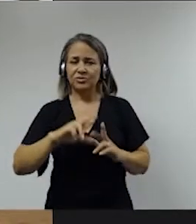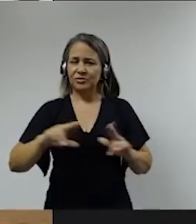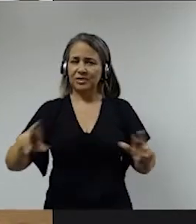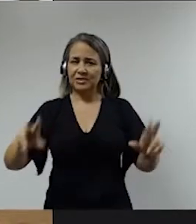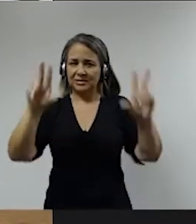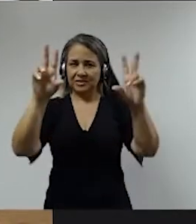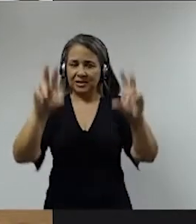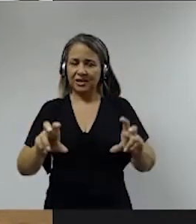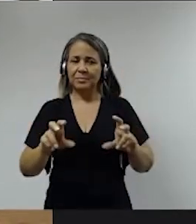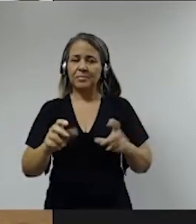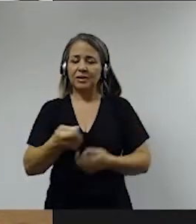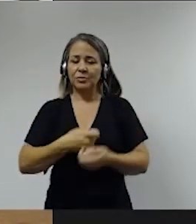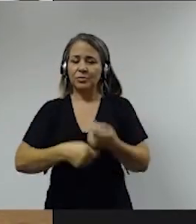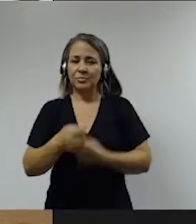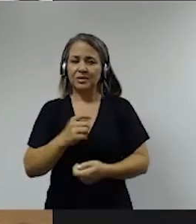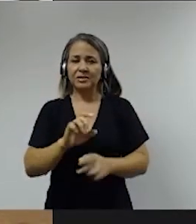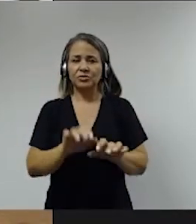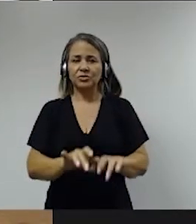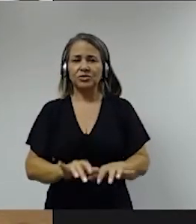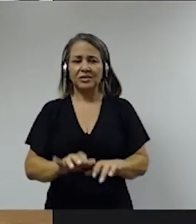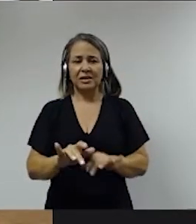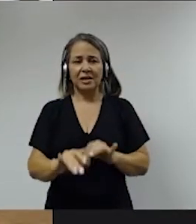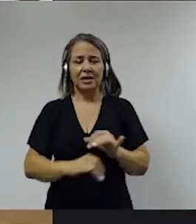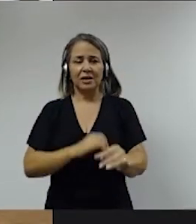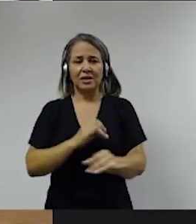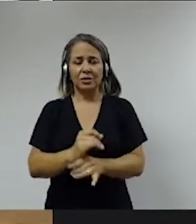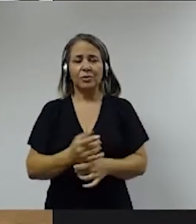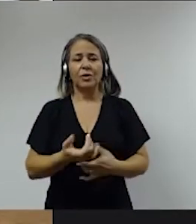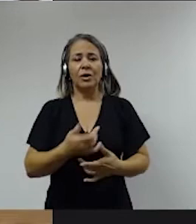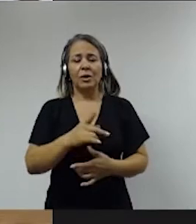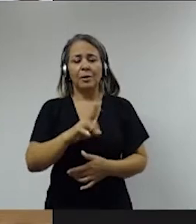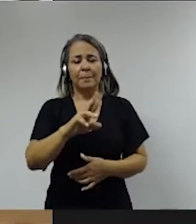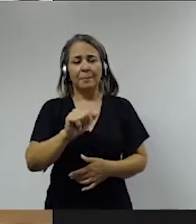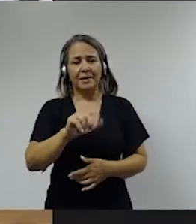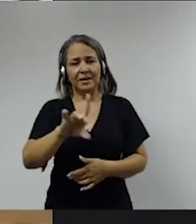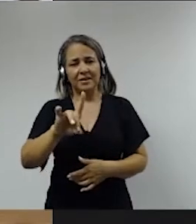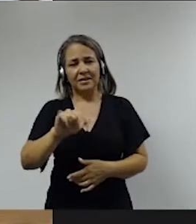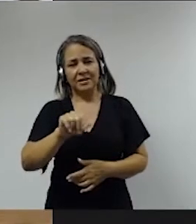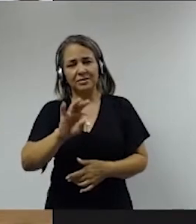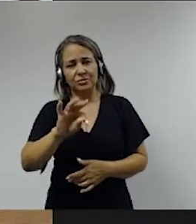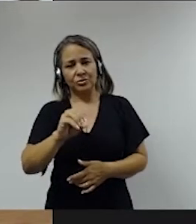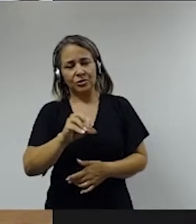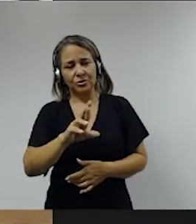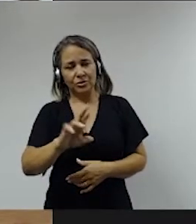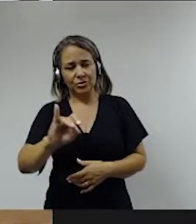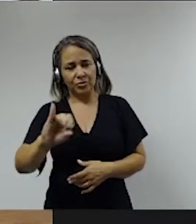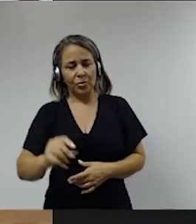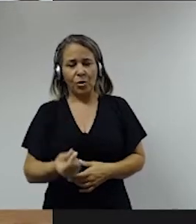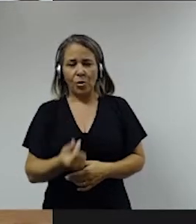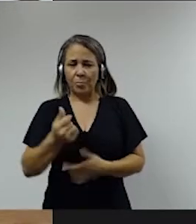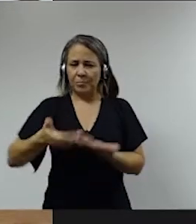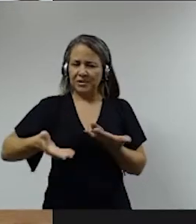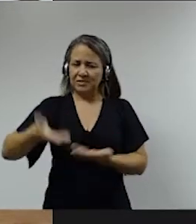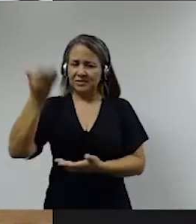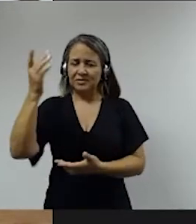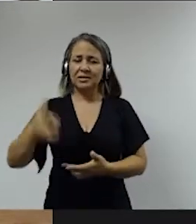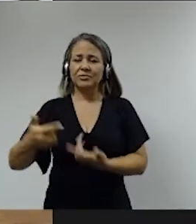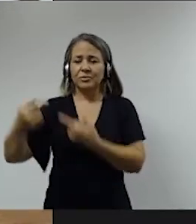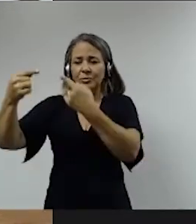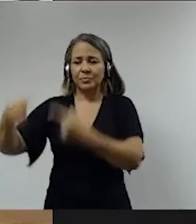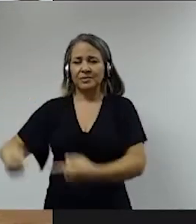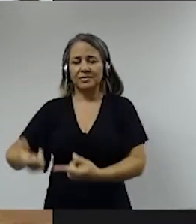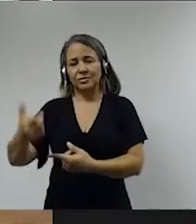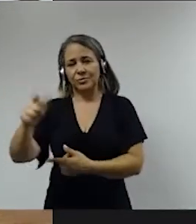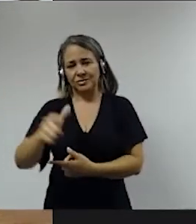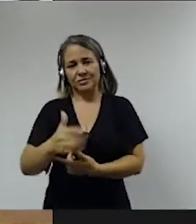como economia digital, como preço predatório e até preço excessivo, competidores e outros mais. Tá?